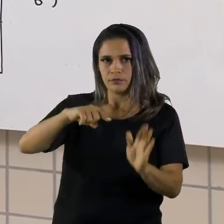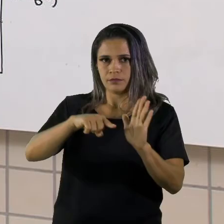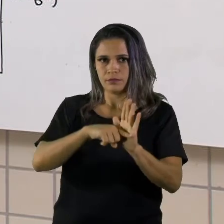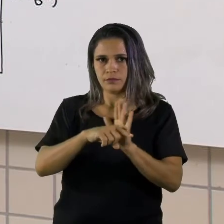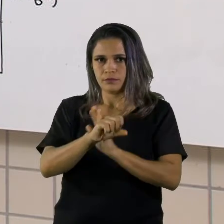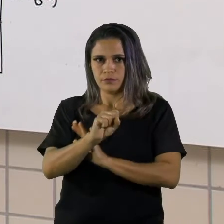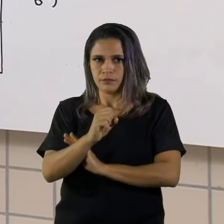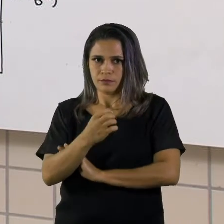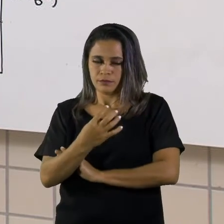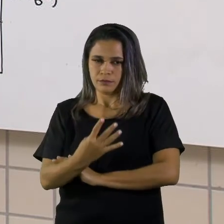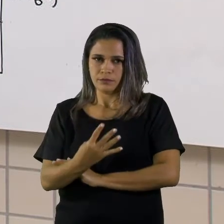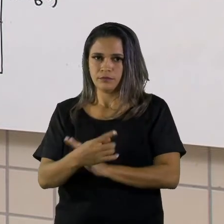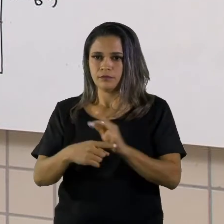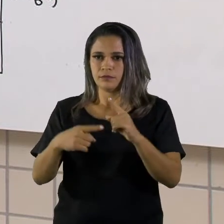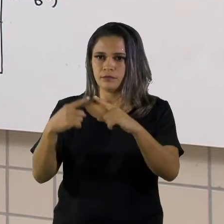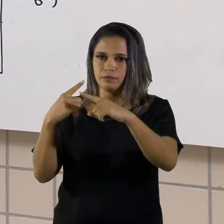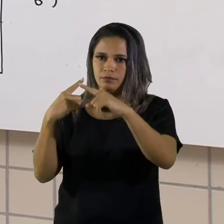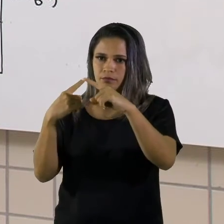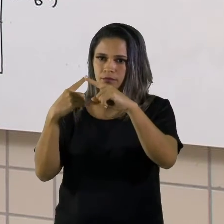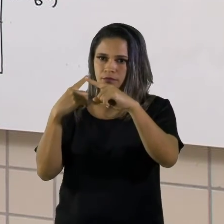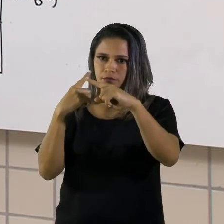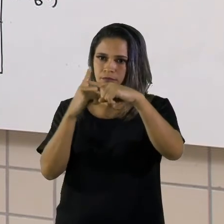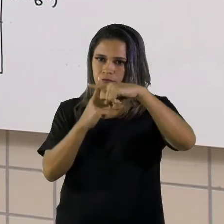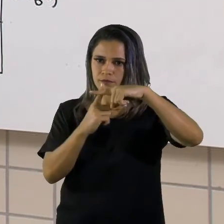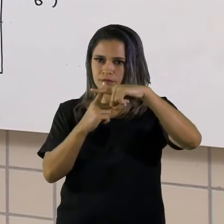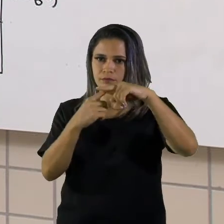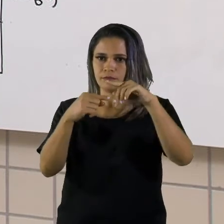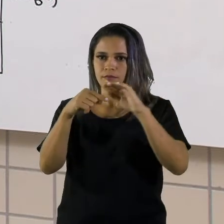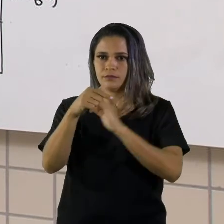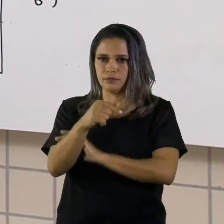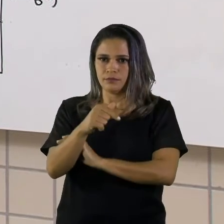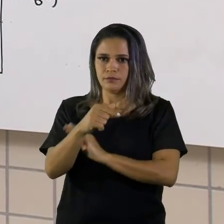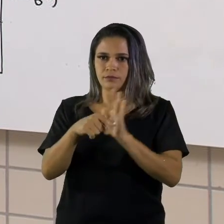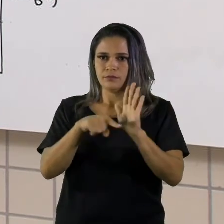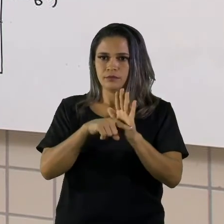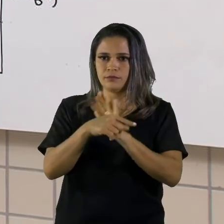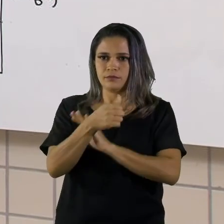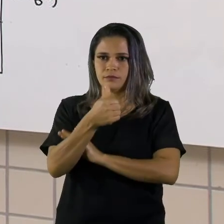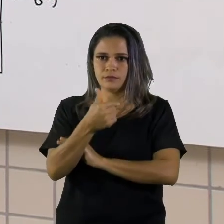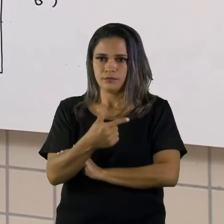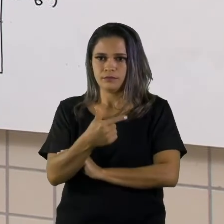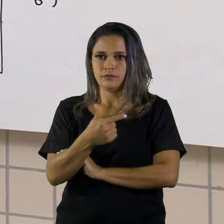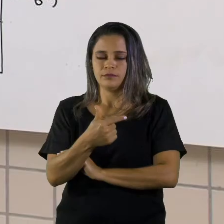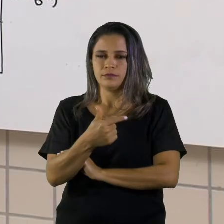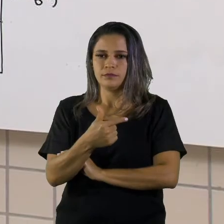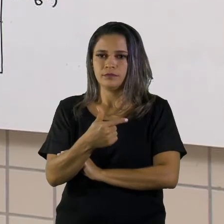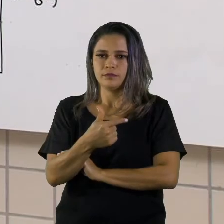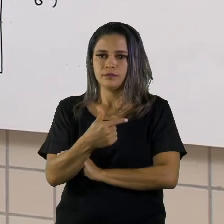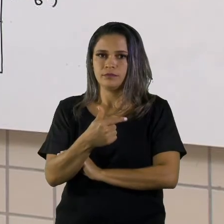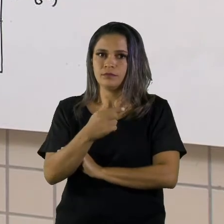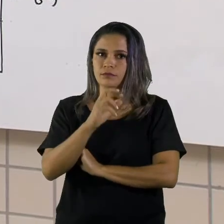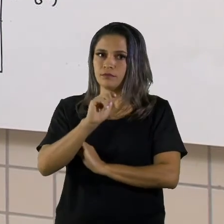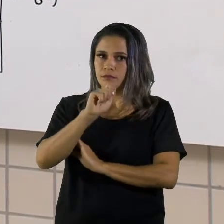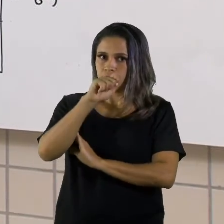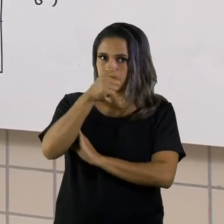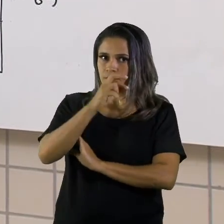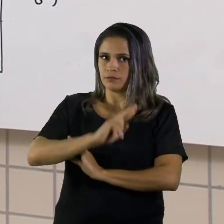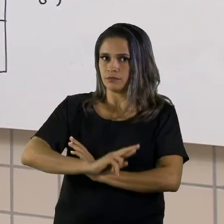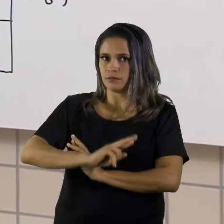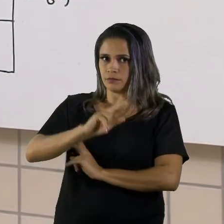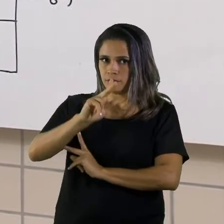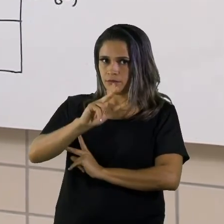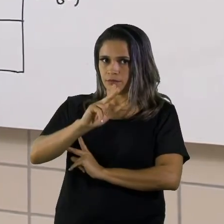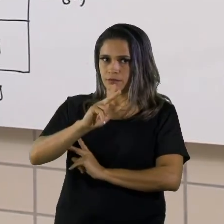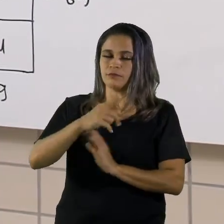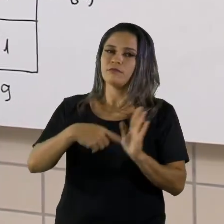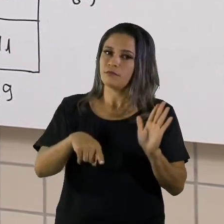Então, aqui é positivo, multipliquei 7 por menos 12. Como eles têm sinais diferentes, o resultado é